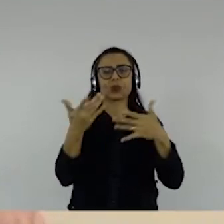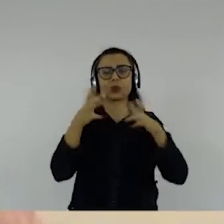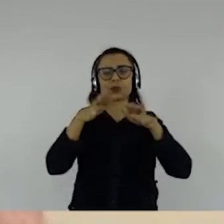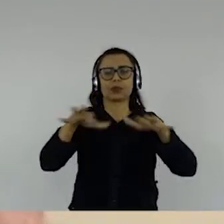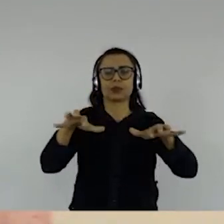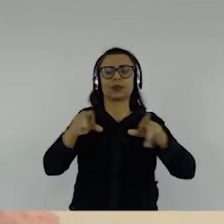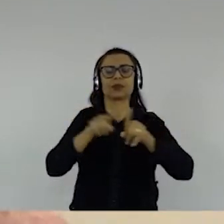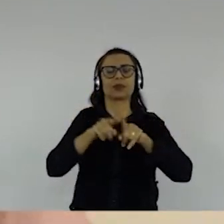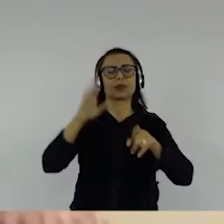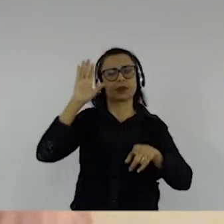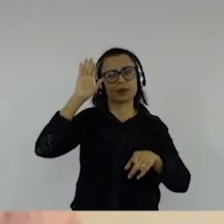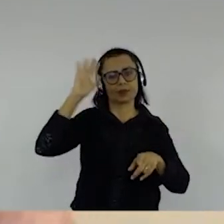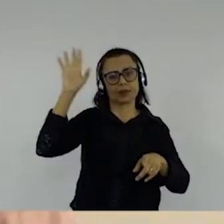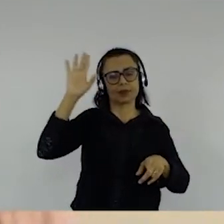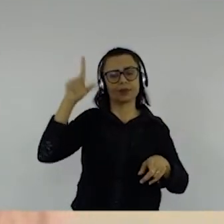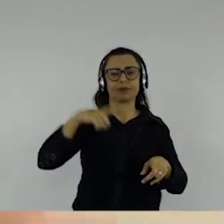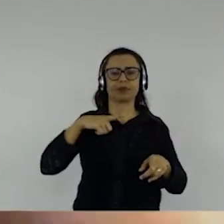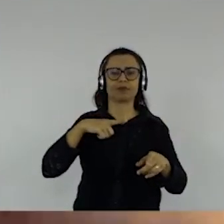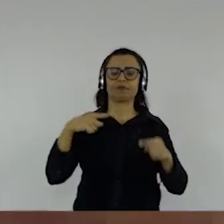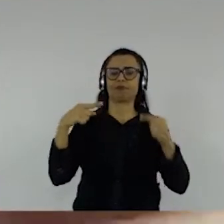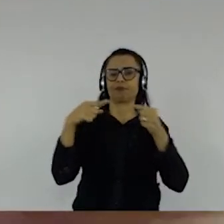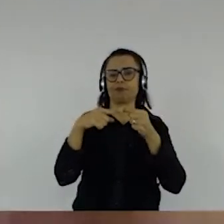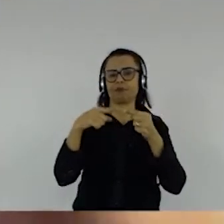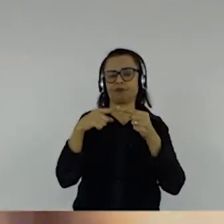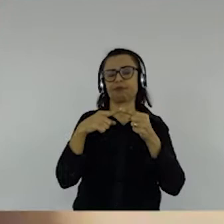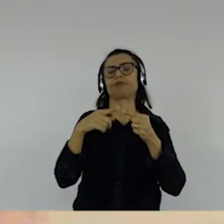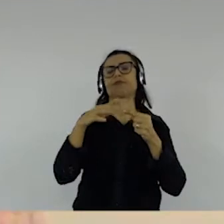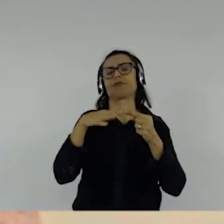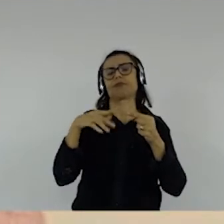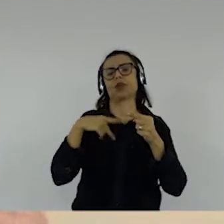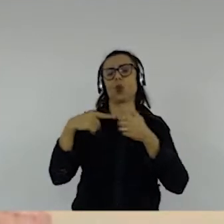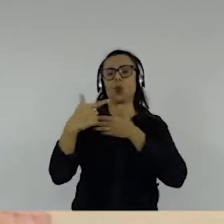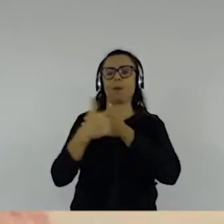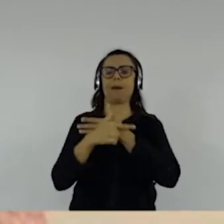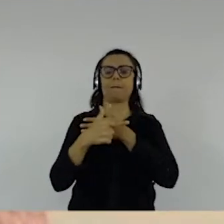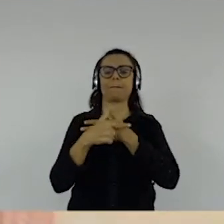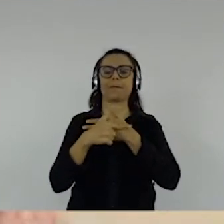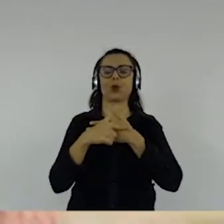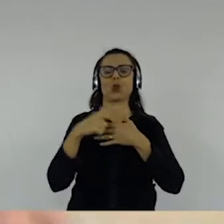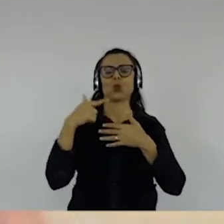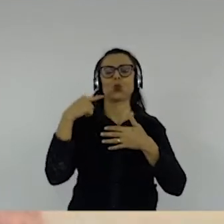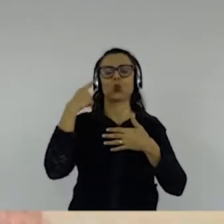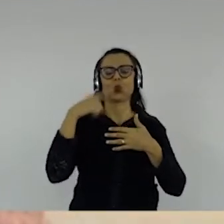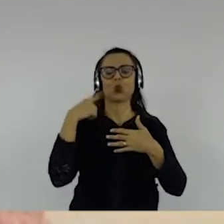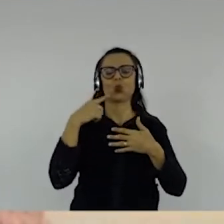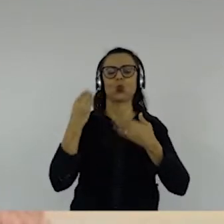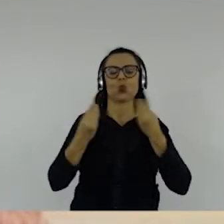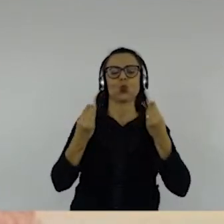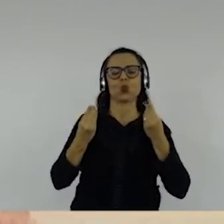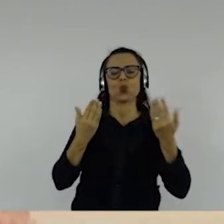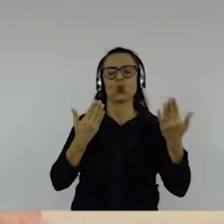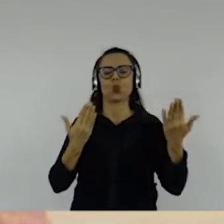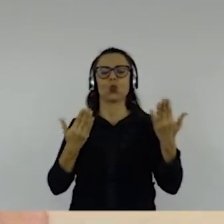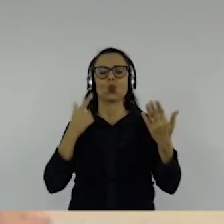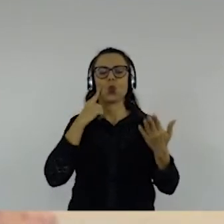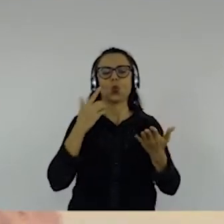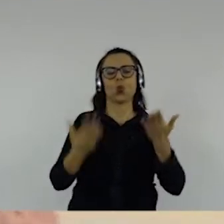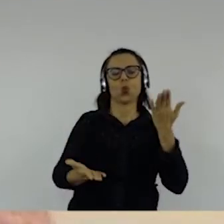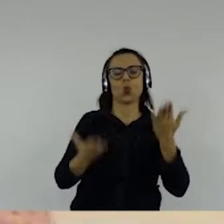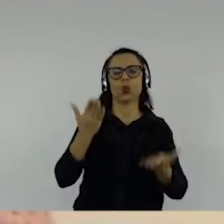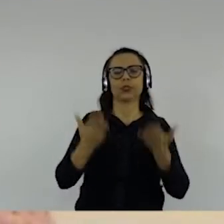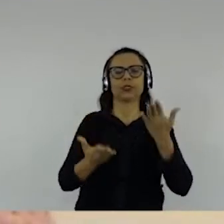seria imaginarmos que caberia ao direito esse papel de buscar um equilíbrio, mesmo fora